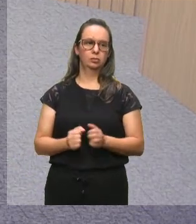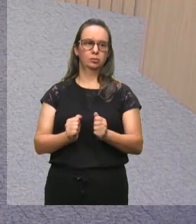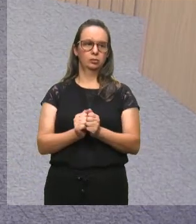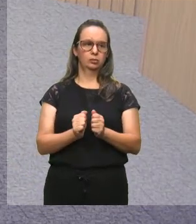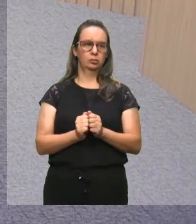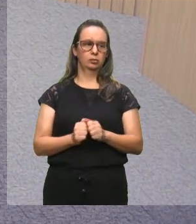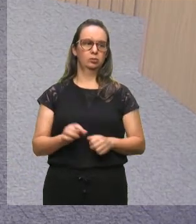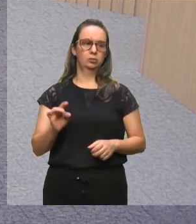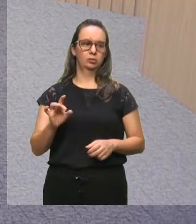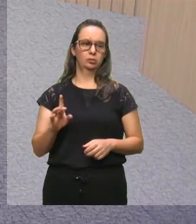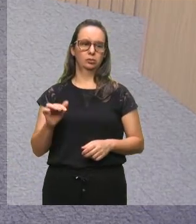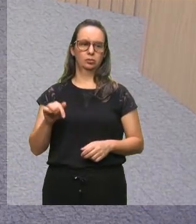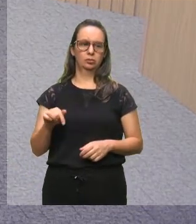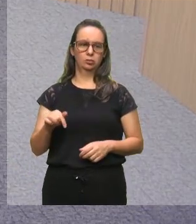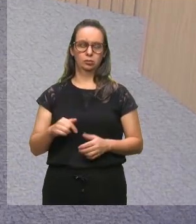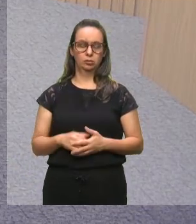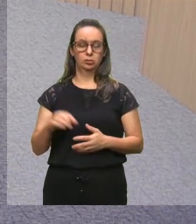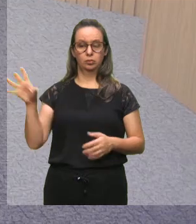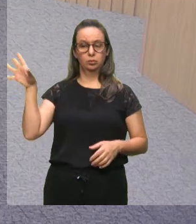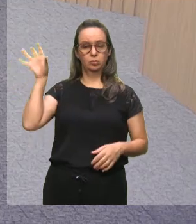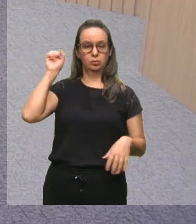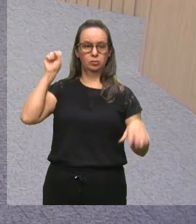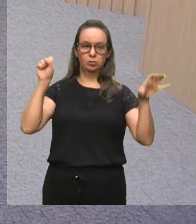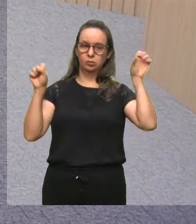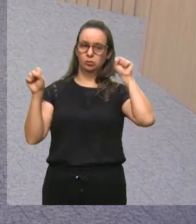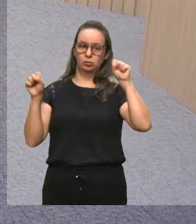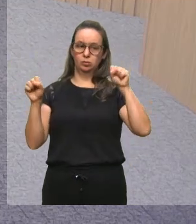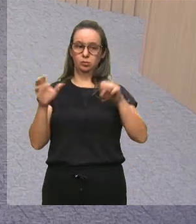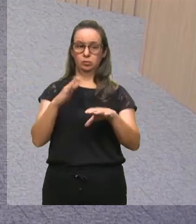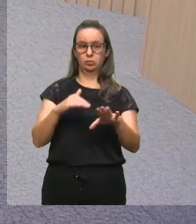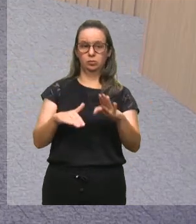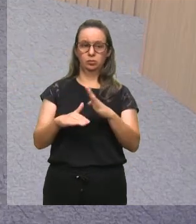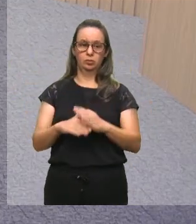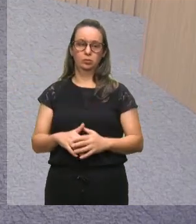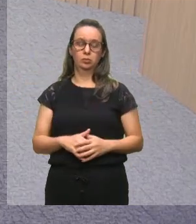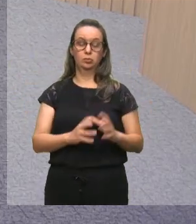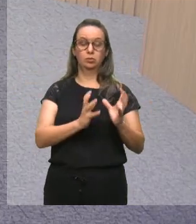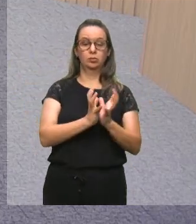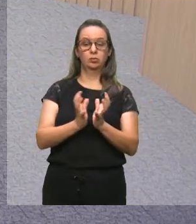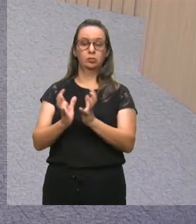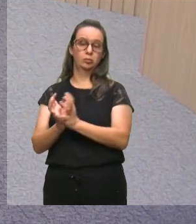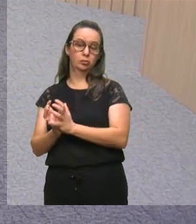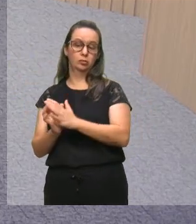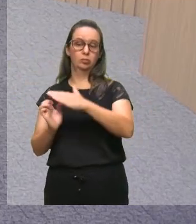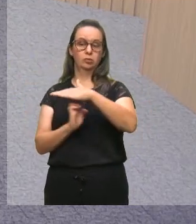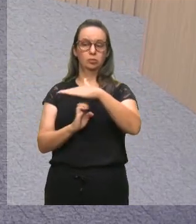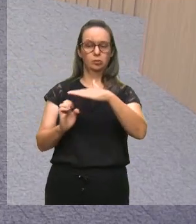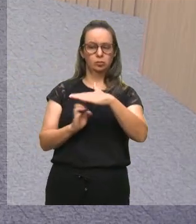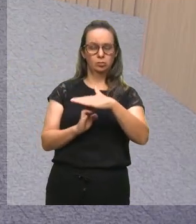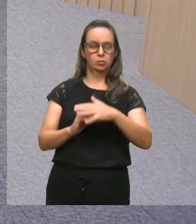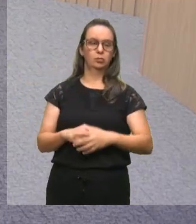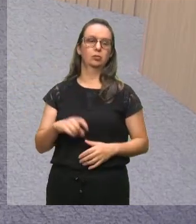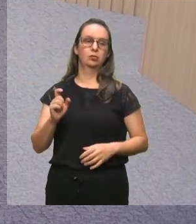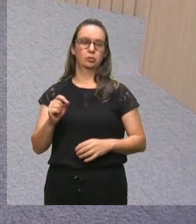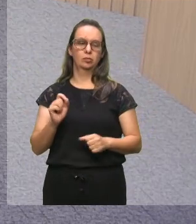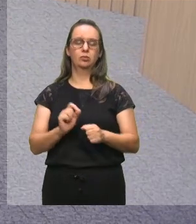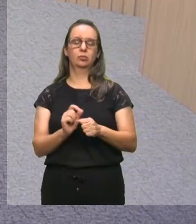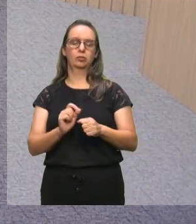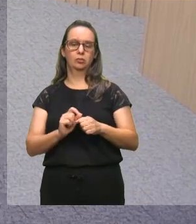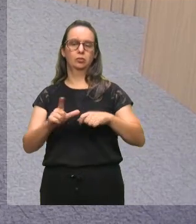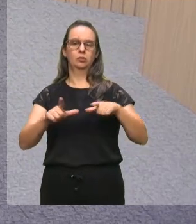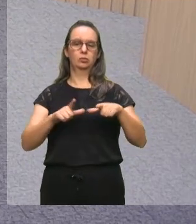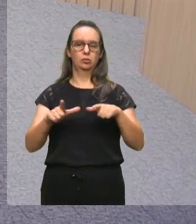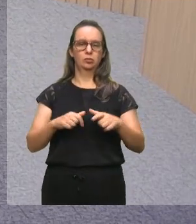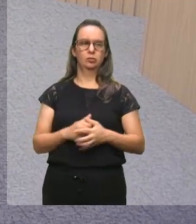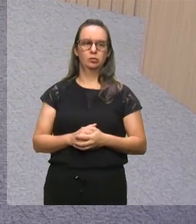só aqui, a intenção é justamente ouvir vocês. E os conselhos são instituições da administração justamente que cumprem esse papel. Aproveito para cumprimentar